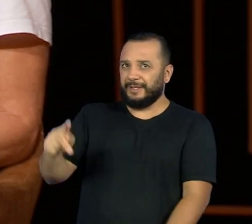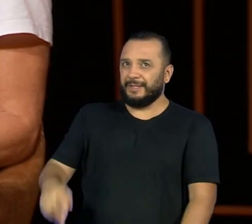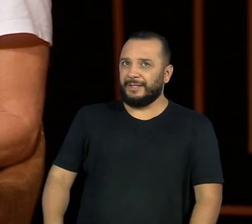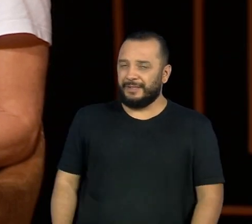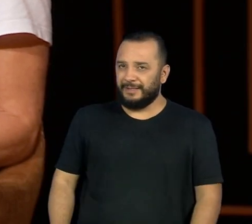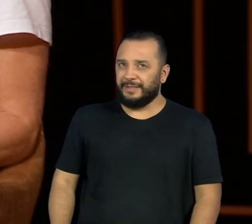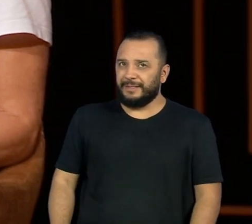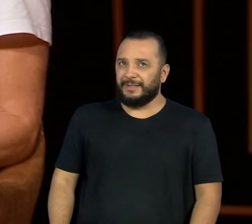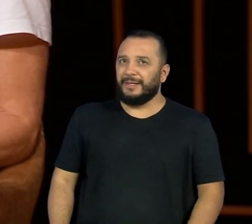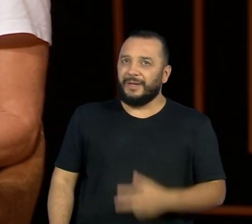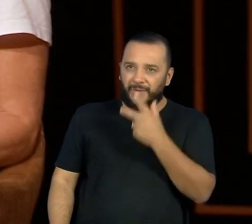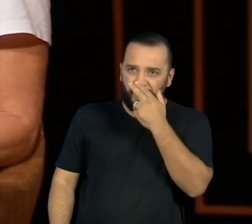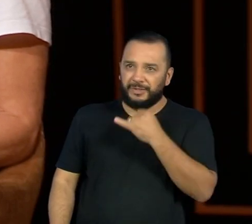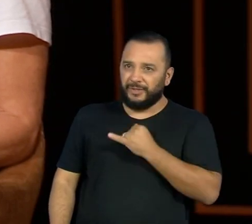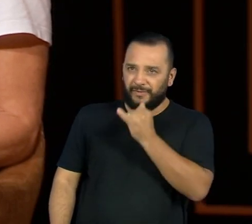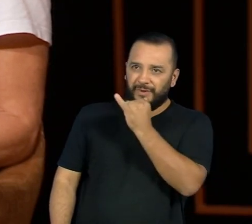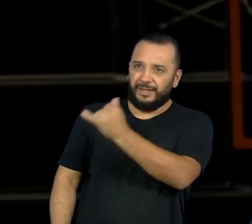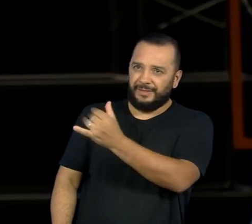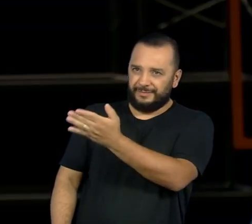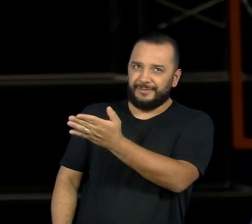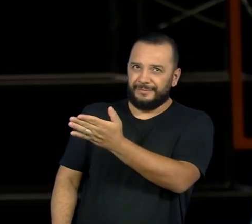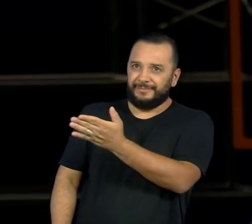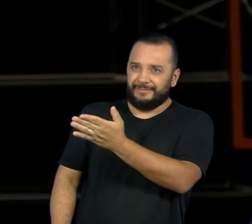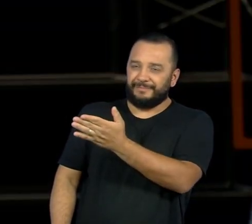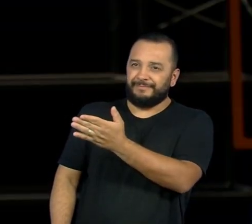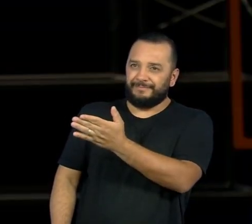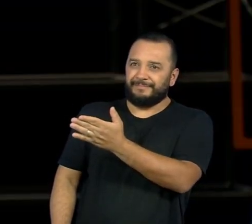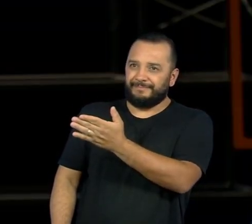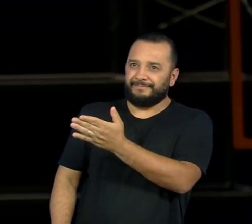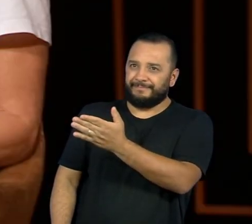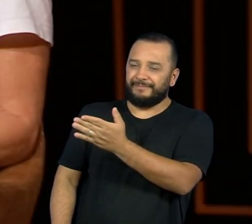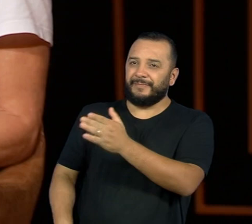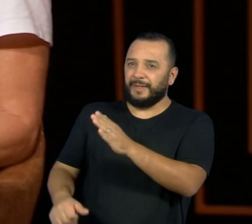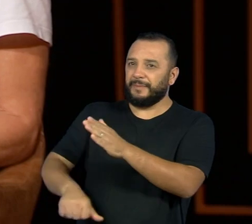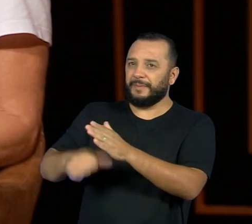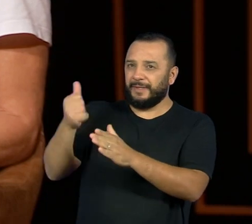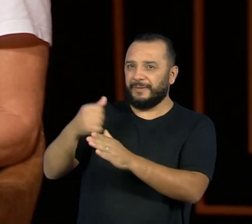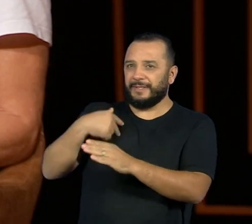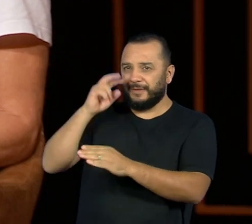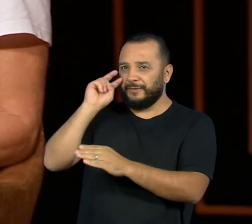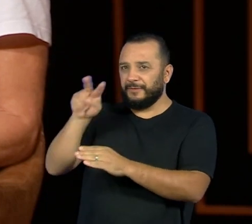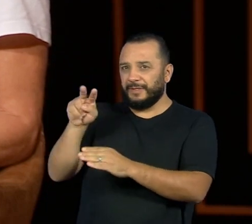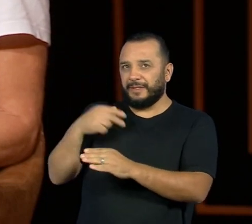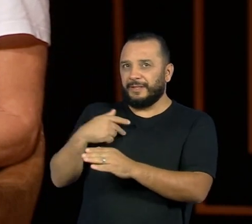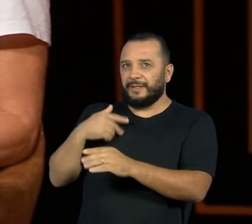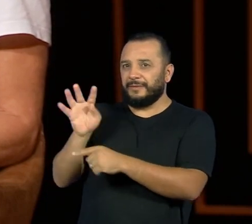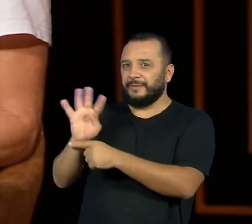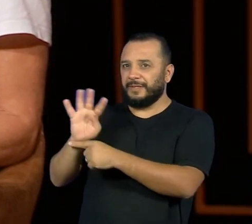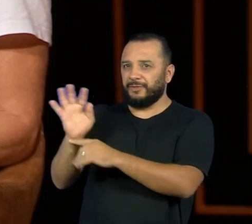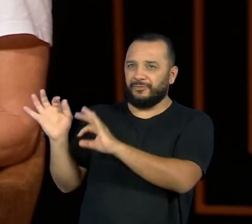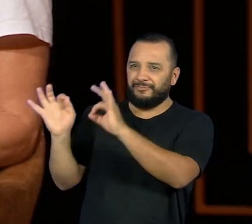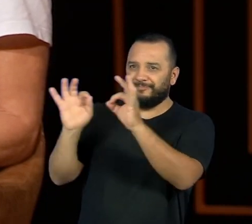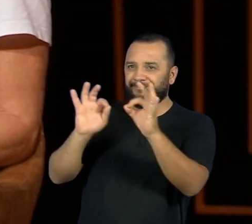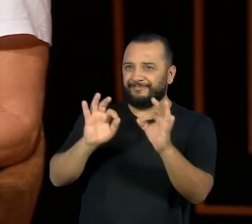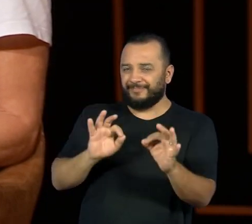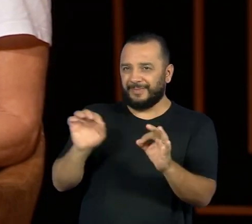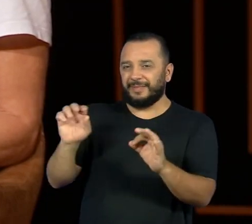Acho que eu te falei isso uma vez, não falei? Foi. Não passou. Foi a primeira vez que eu vi hoje.